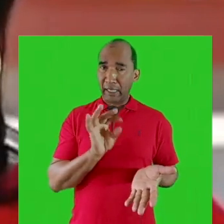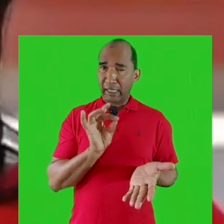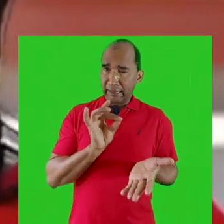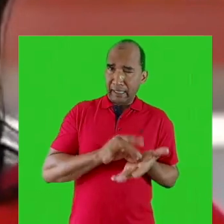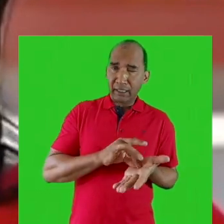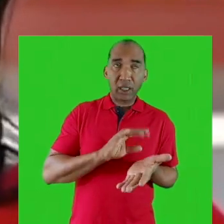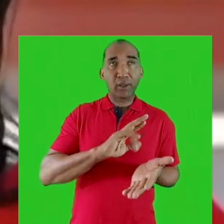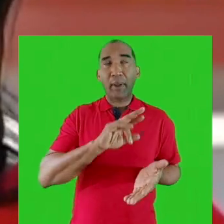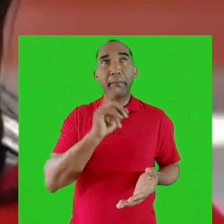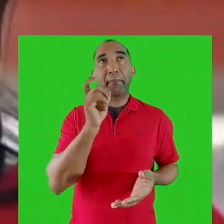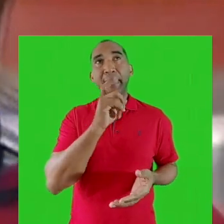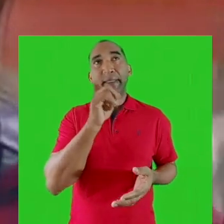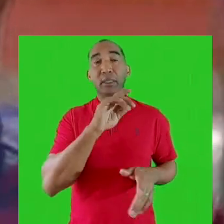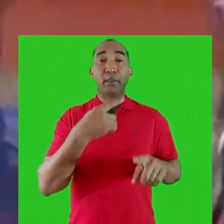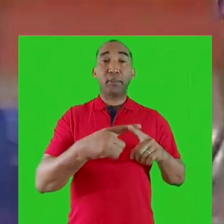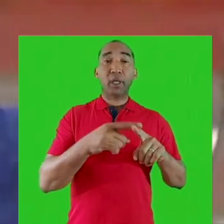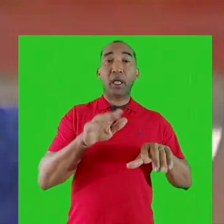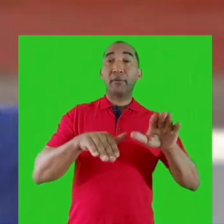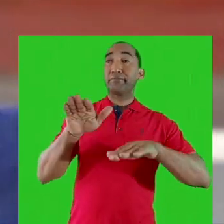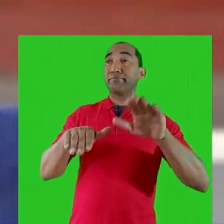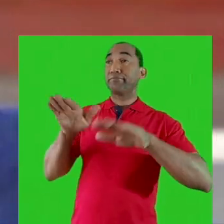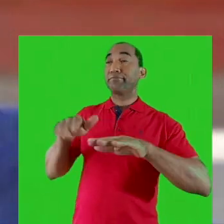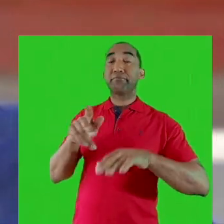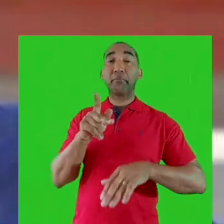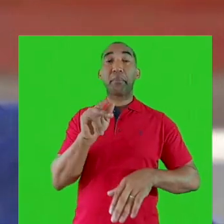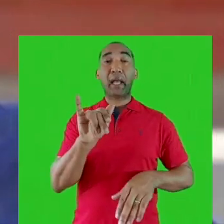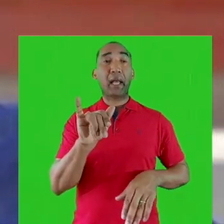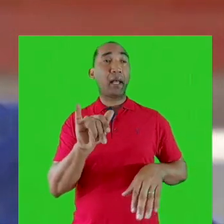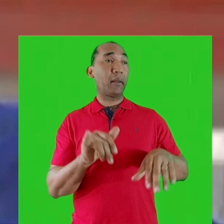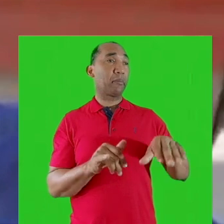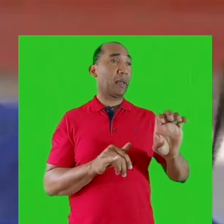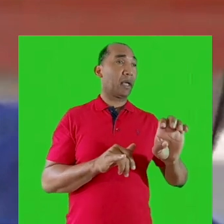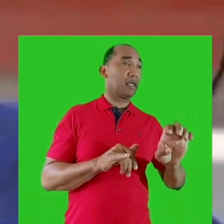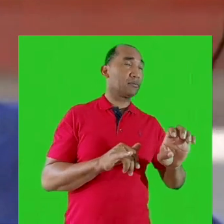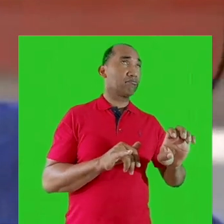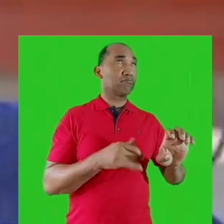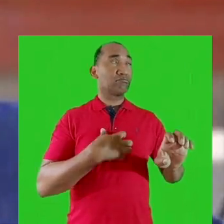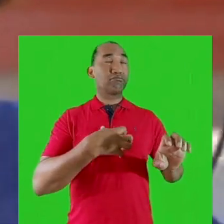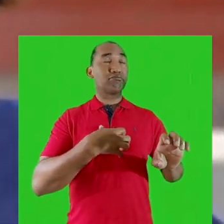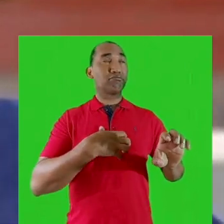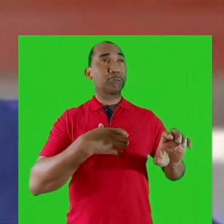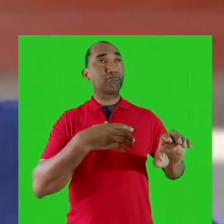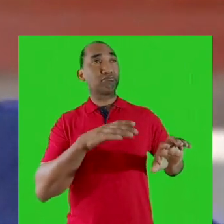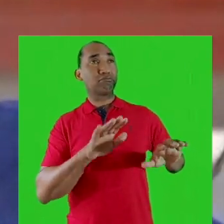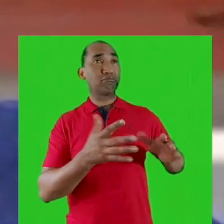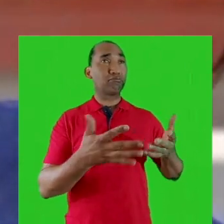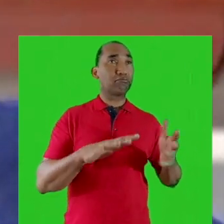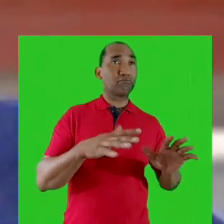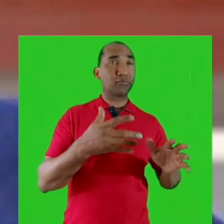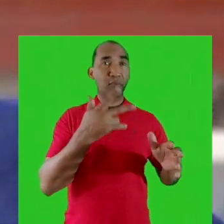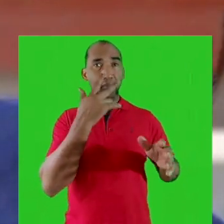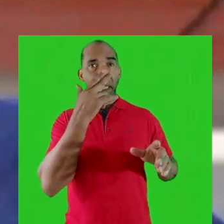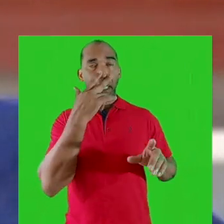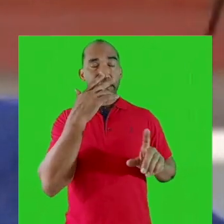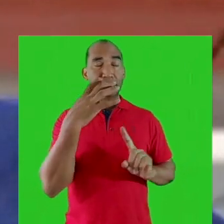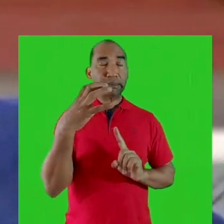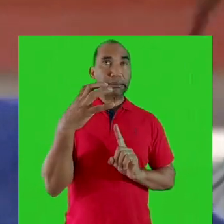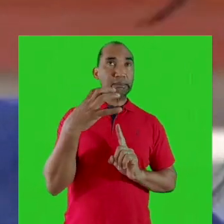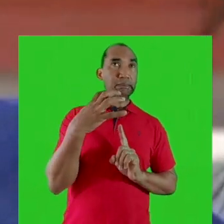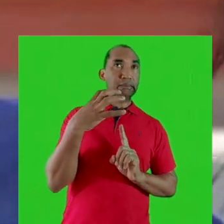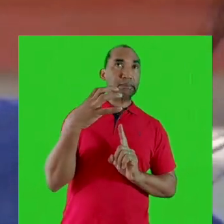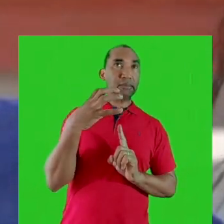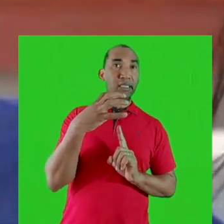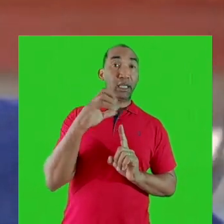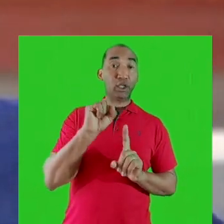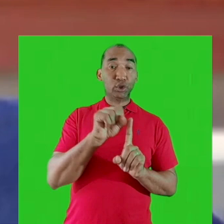é com mentiras. Porque tem pais que fica, talvez, com uma